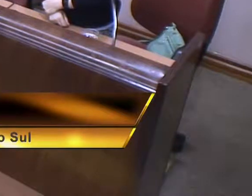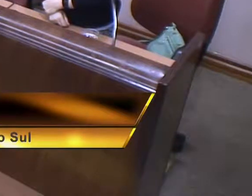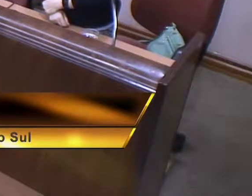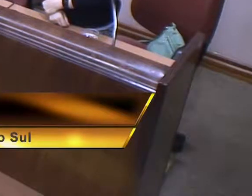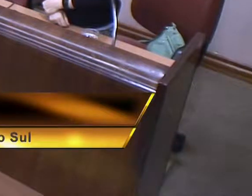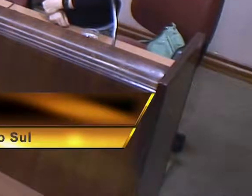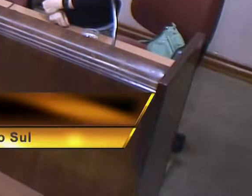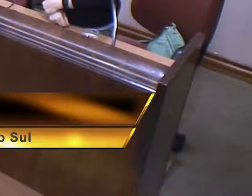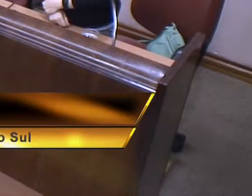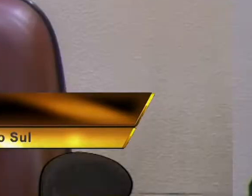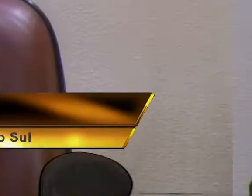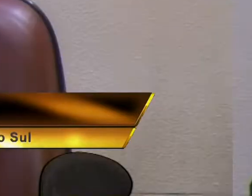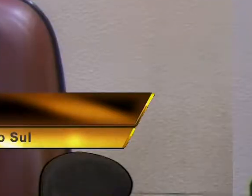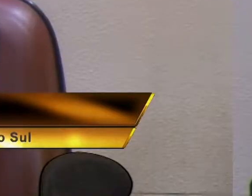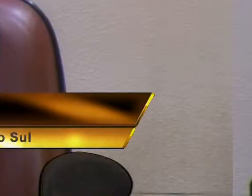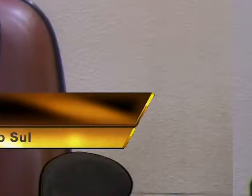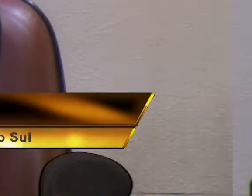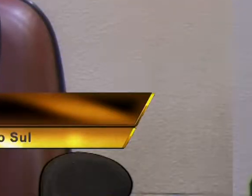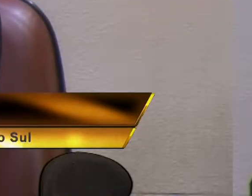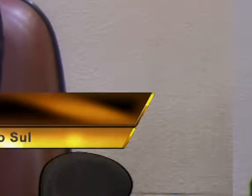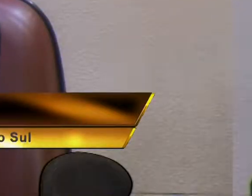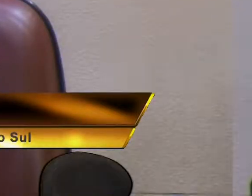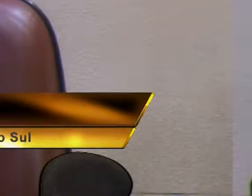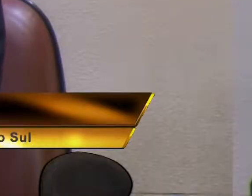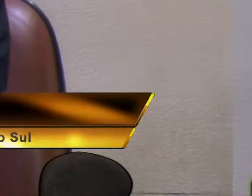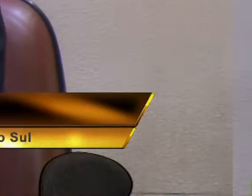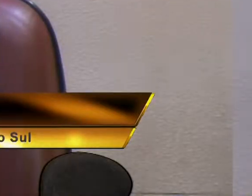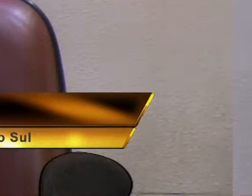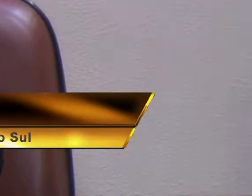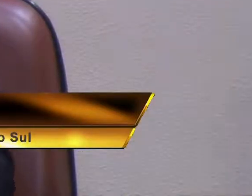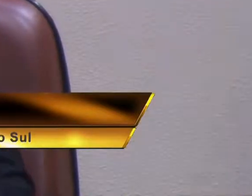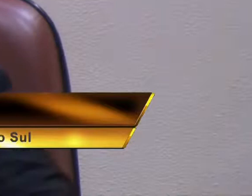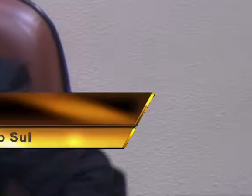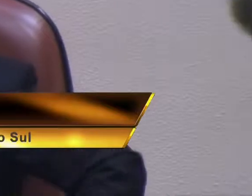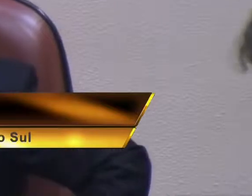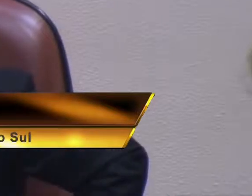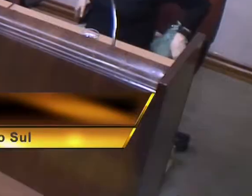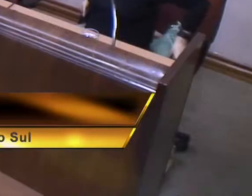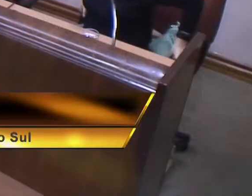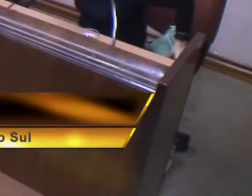e Colonização Italiana em Caxias do Sul. Podemos nos sentar.